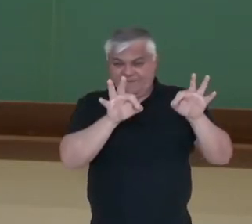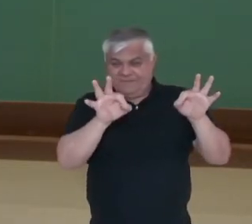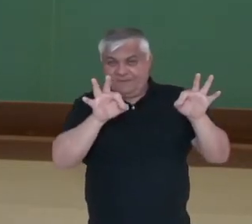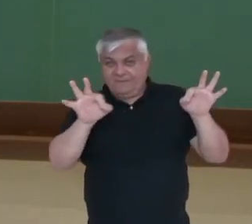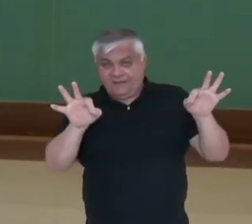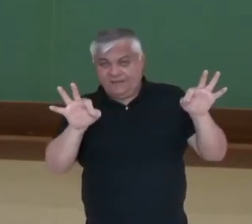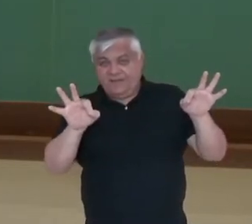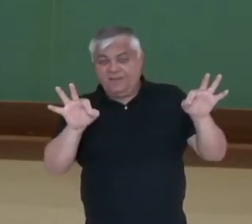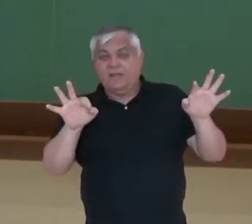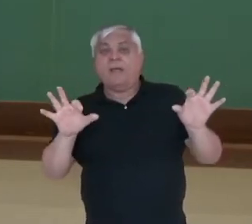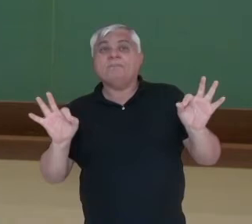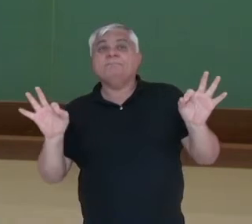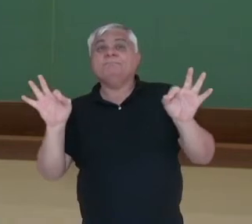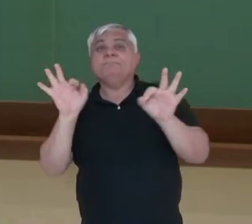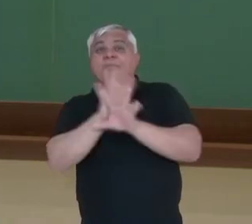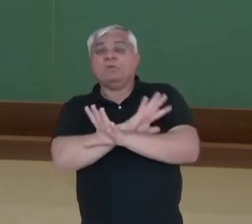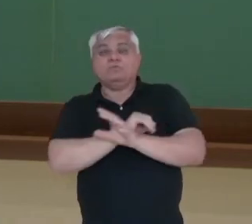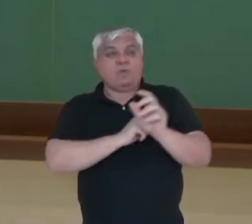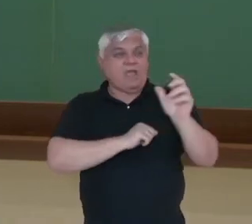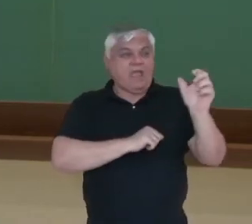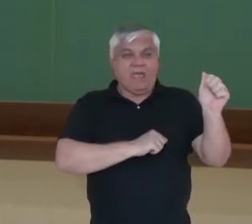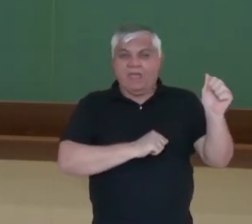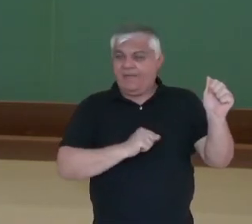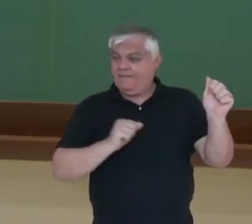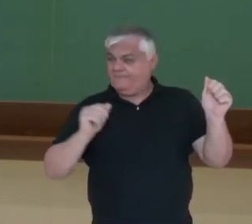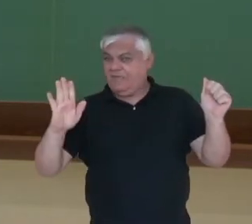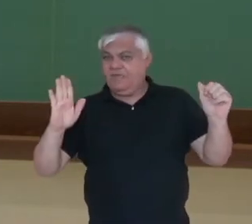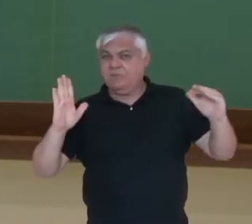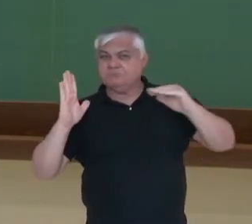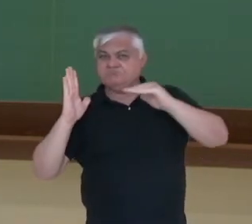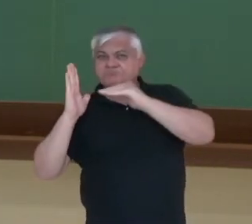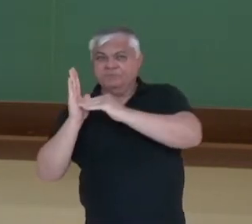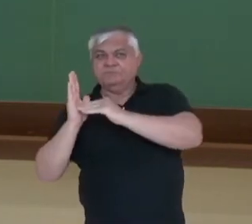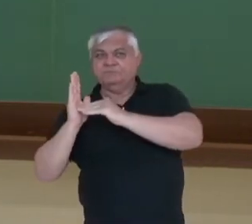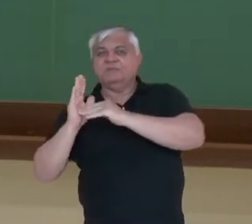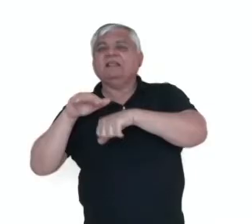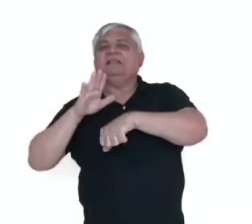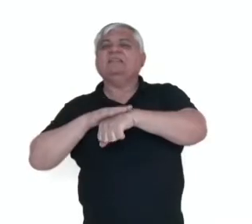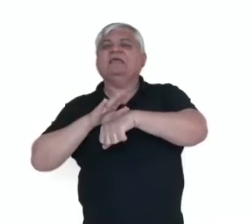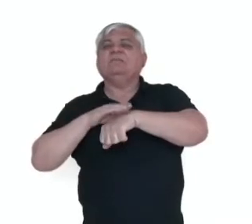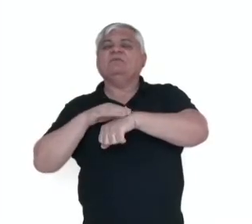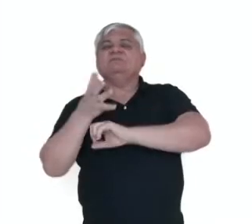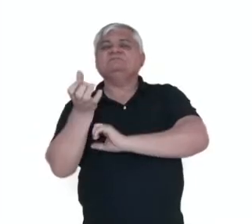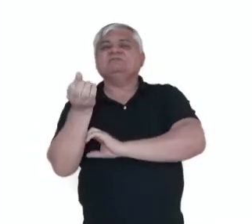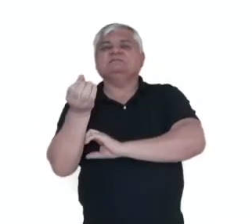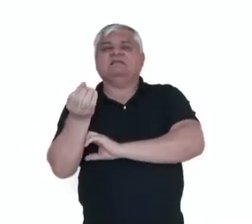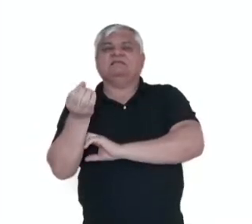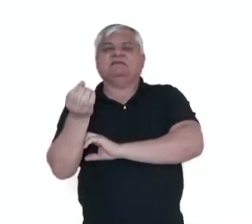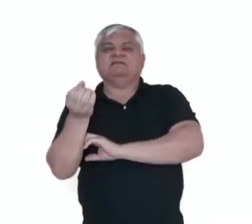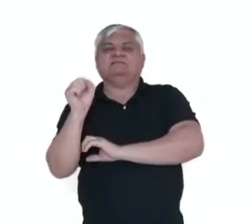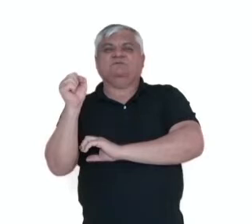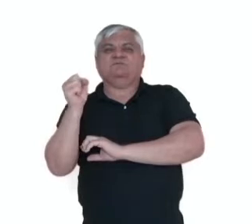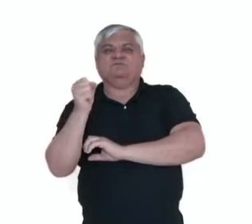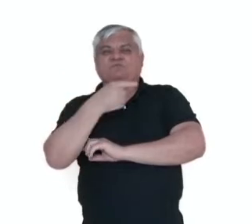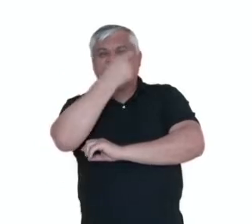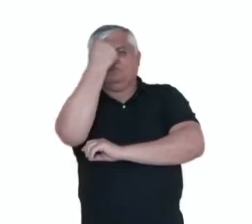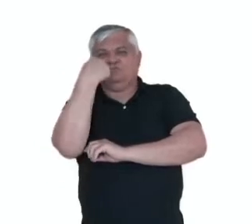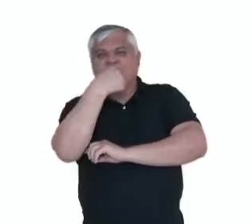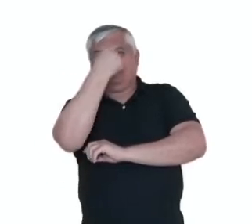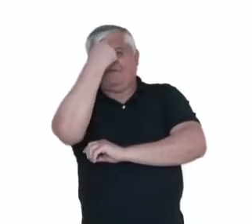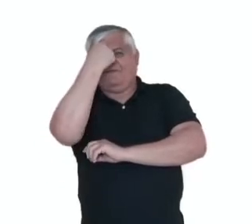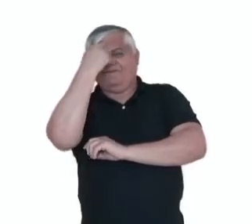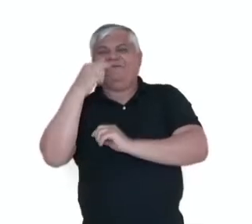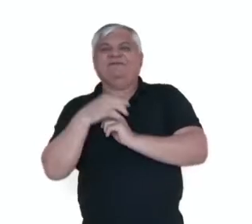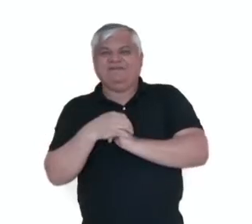vai percorrer todo esse trajeto em um tempo de 60 segundos. Ou seja, ele vai demorar